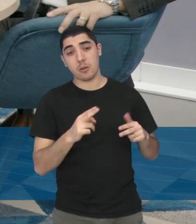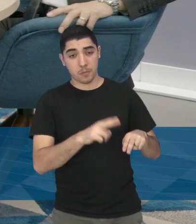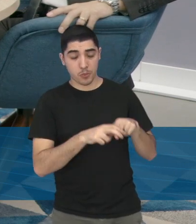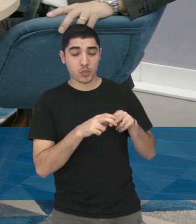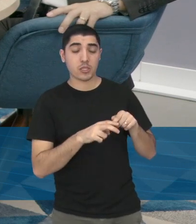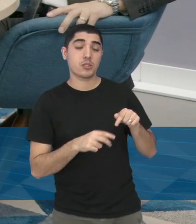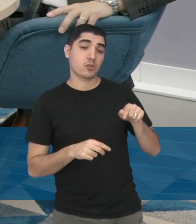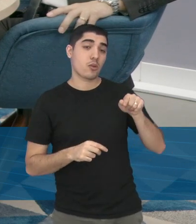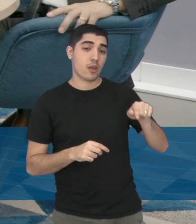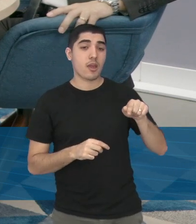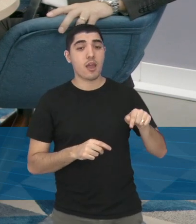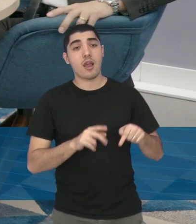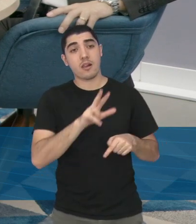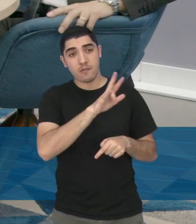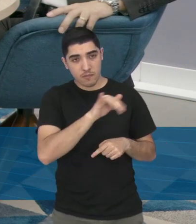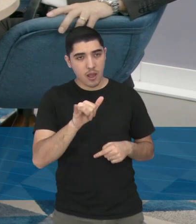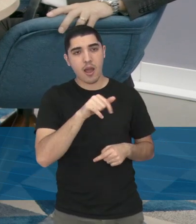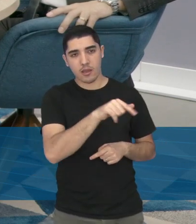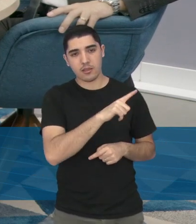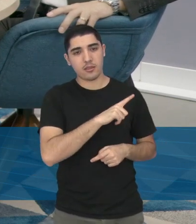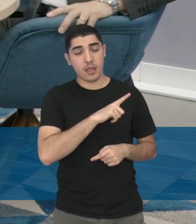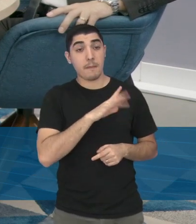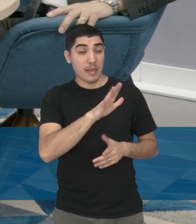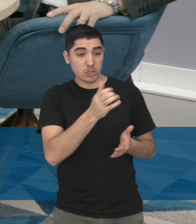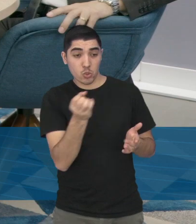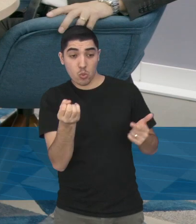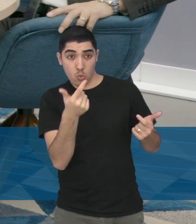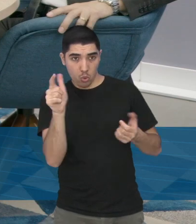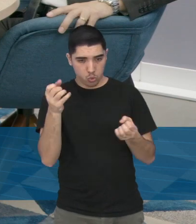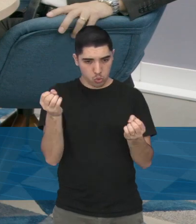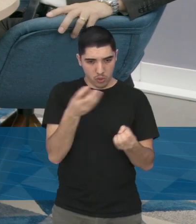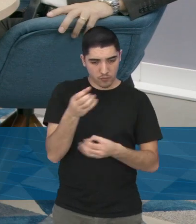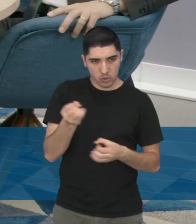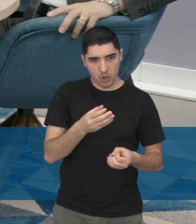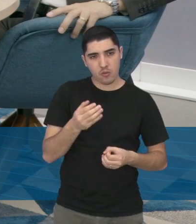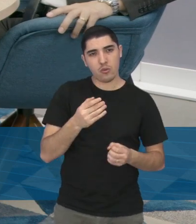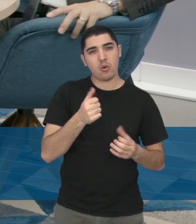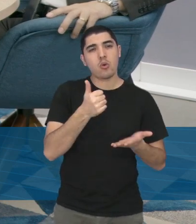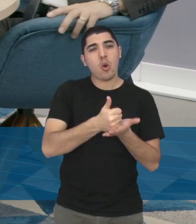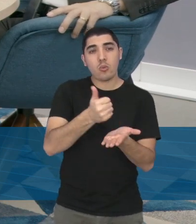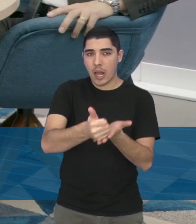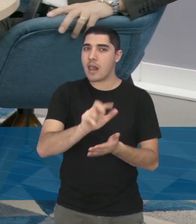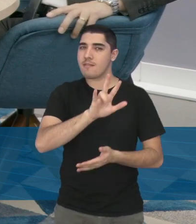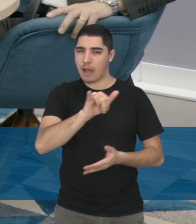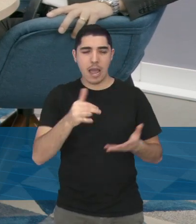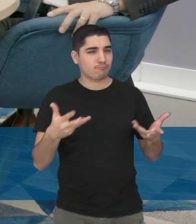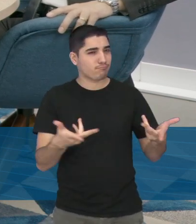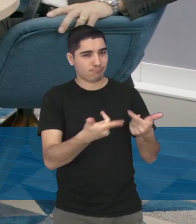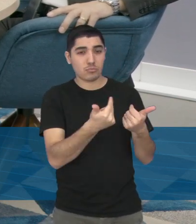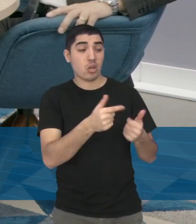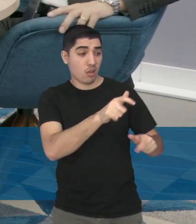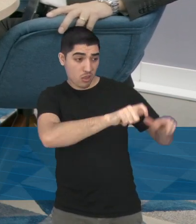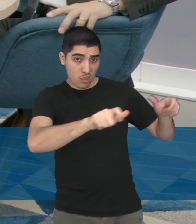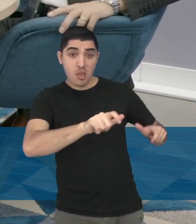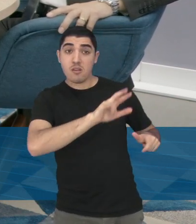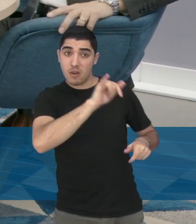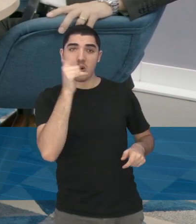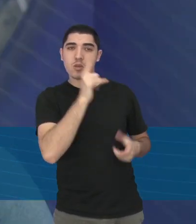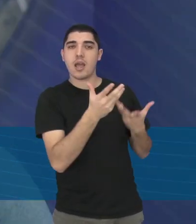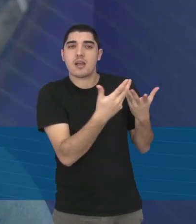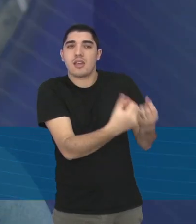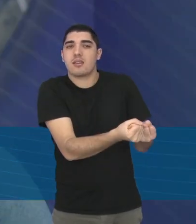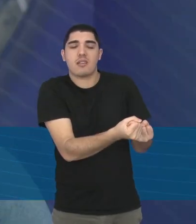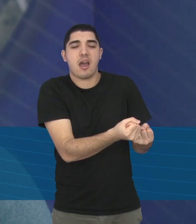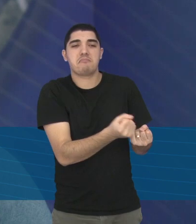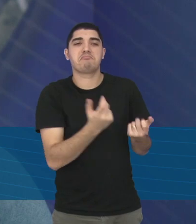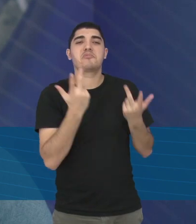aí vai existir, mas esses contratos novos para eles vão ser a maior beleza, sabe? Uhum. Vocês vão aceitar isso com a maior